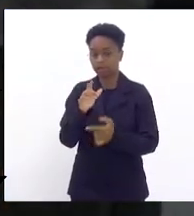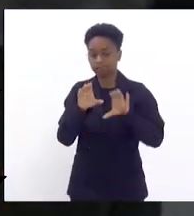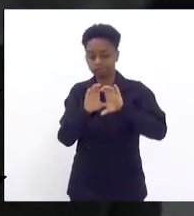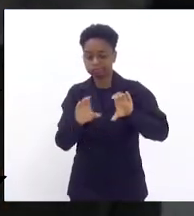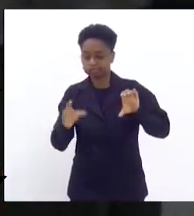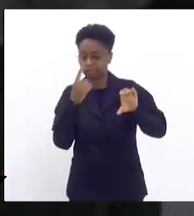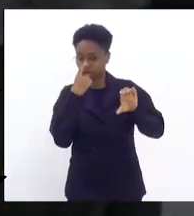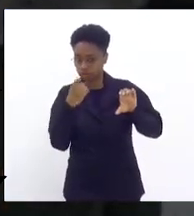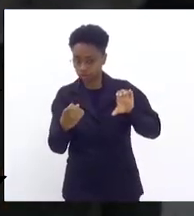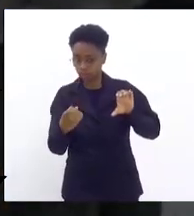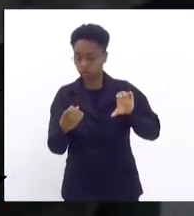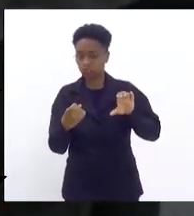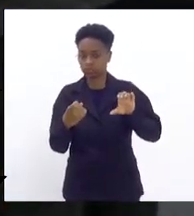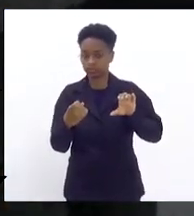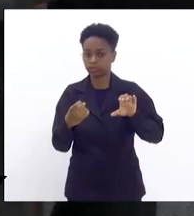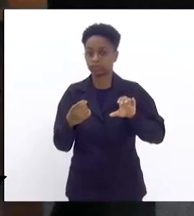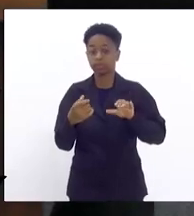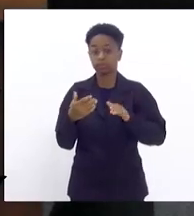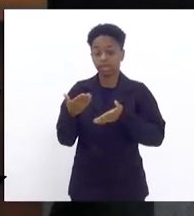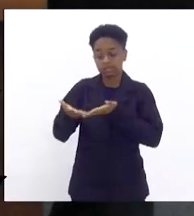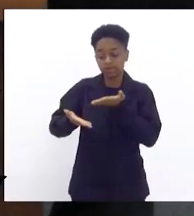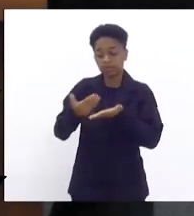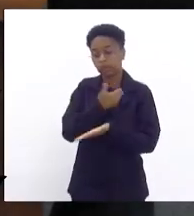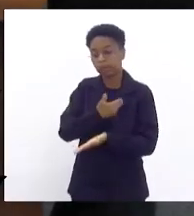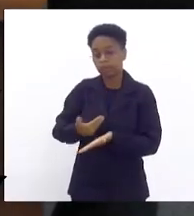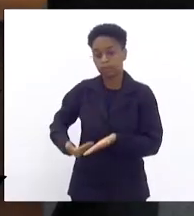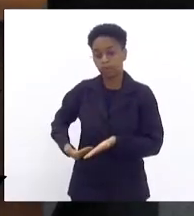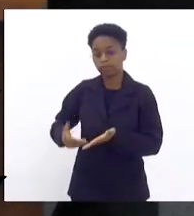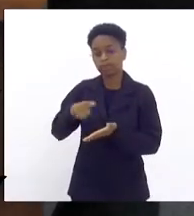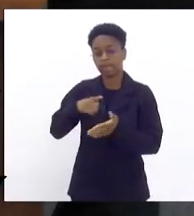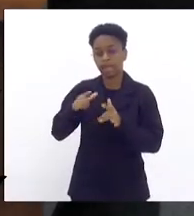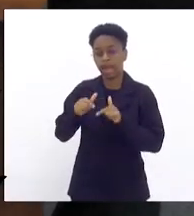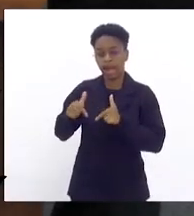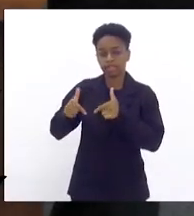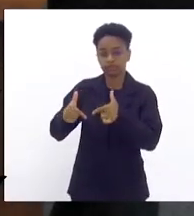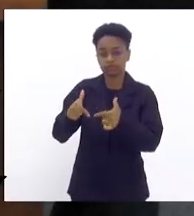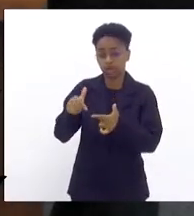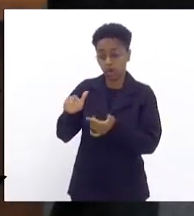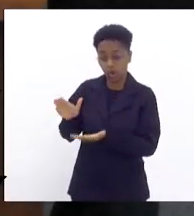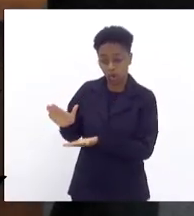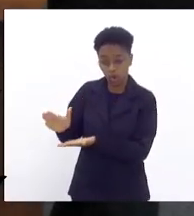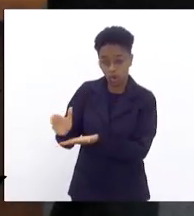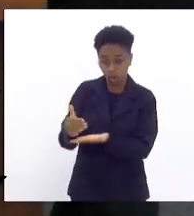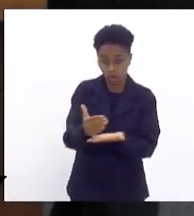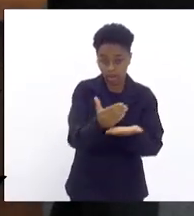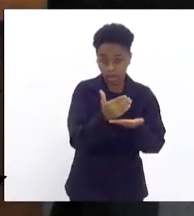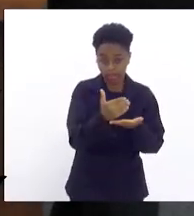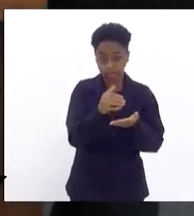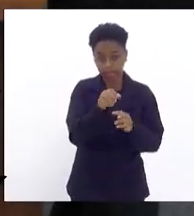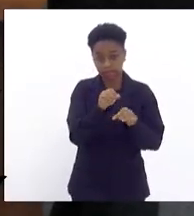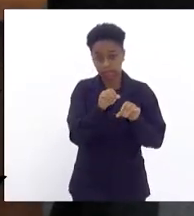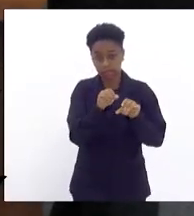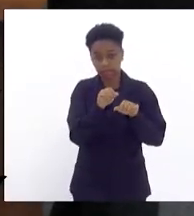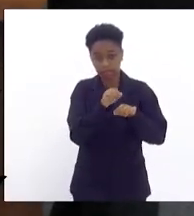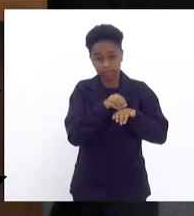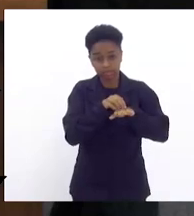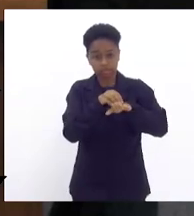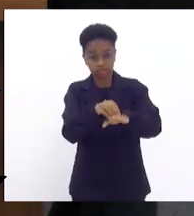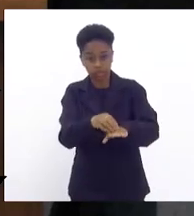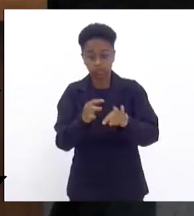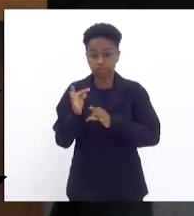ou serviço de esgoto, serviço público que abrange as atividades de coleta, transporte,